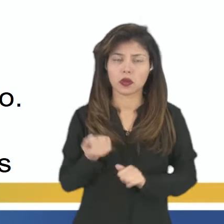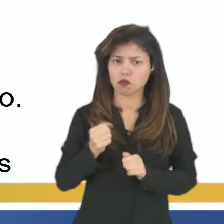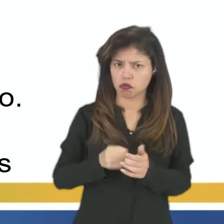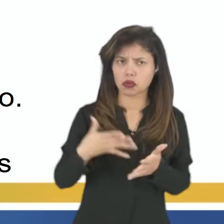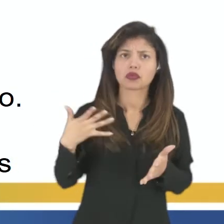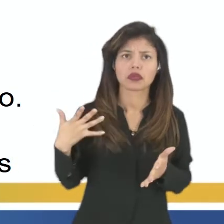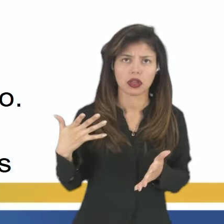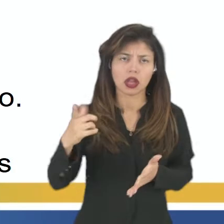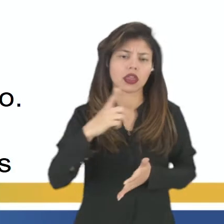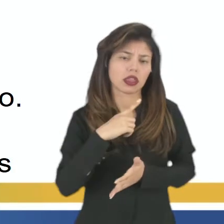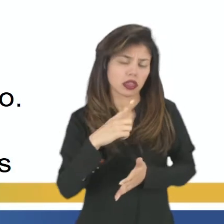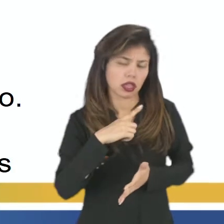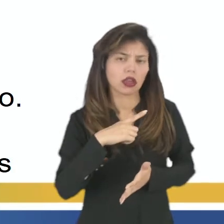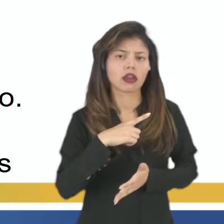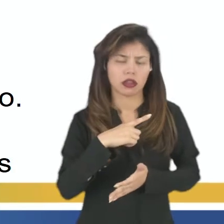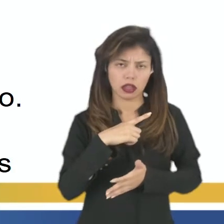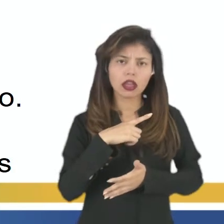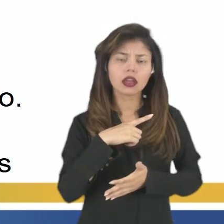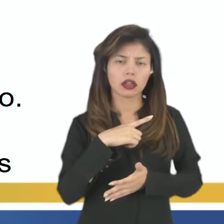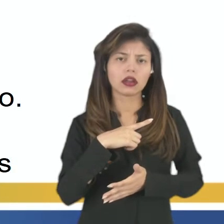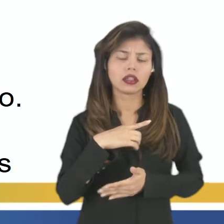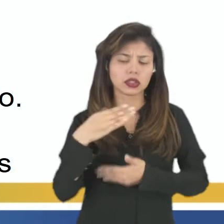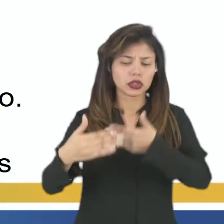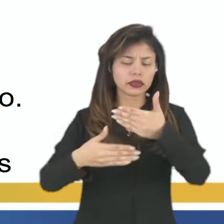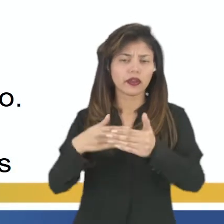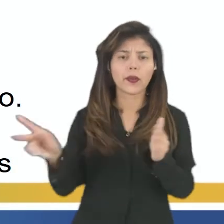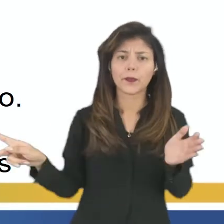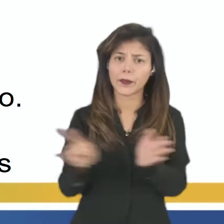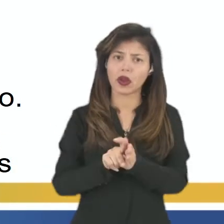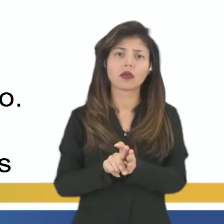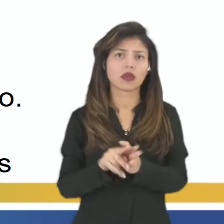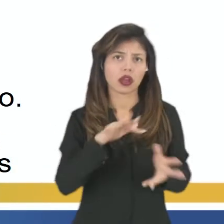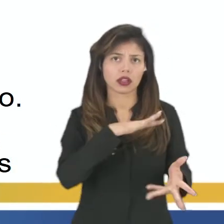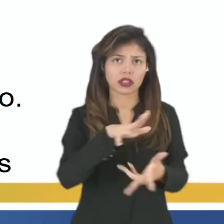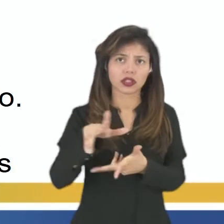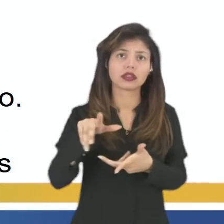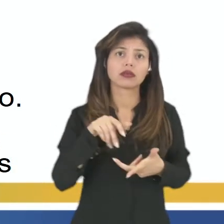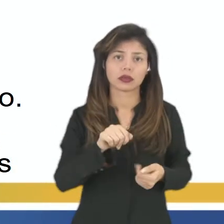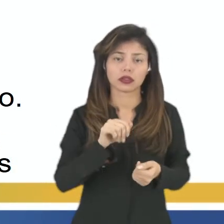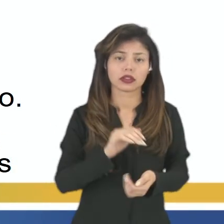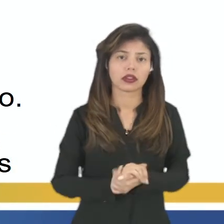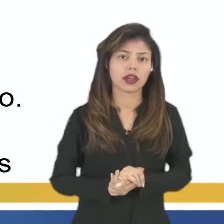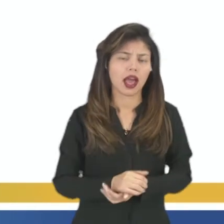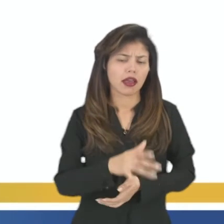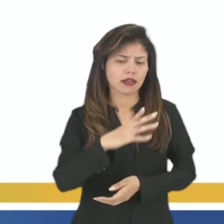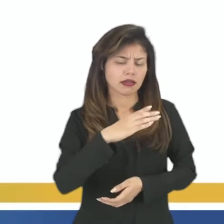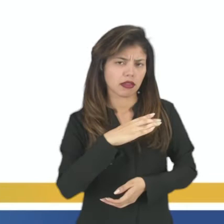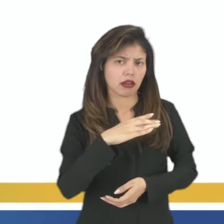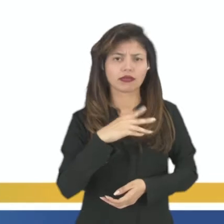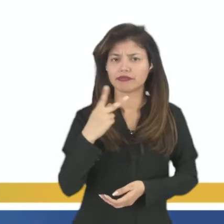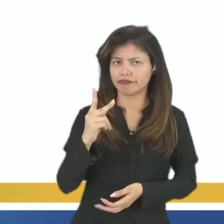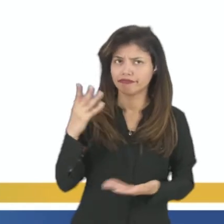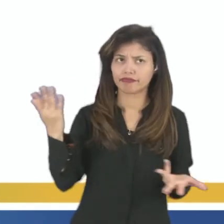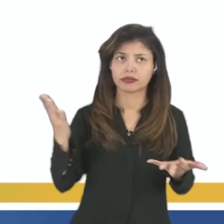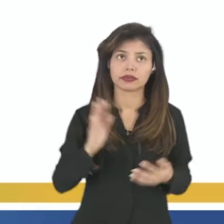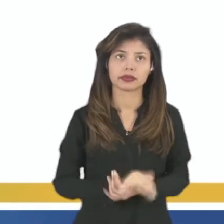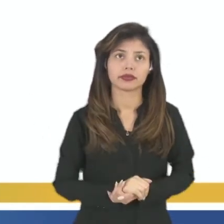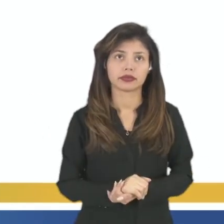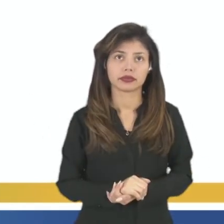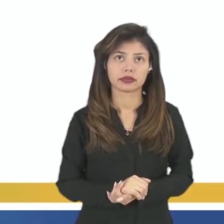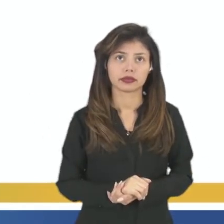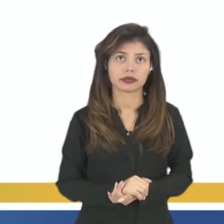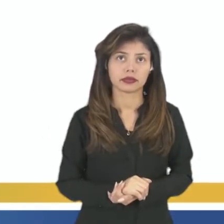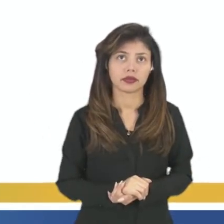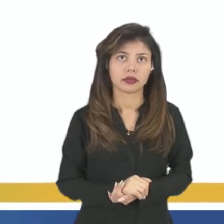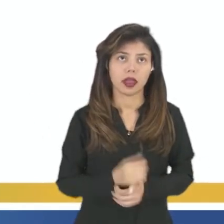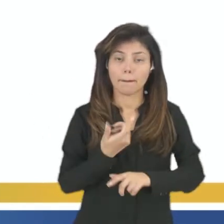significativo, né? Então toda essa questão desenvolvida, desse mundo desenvolvido dessa cidade de Londres, né? Então